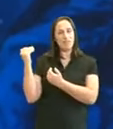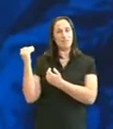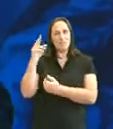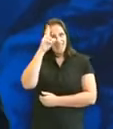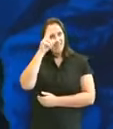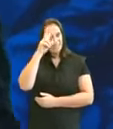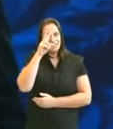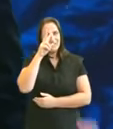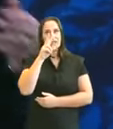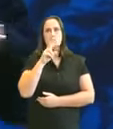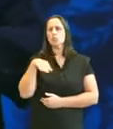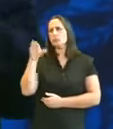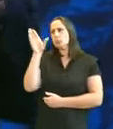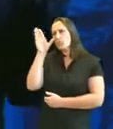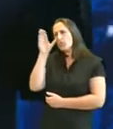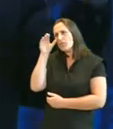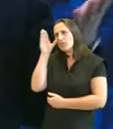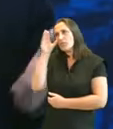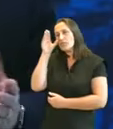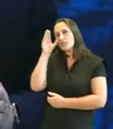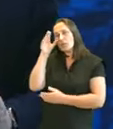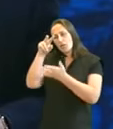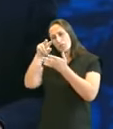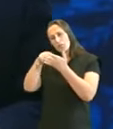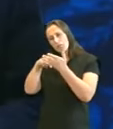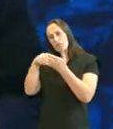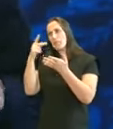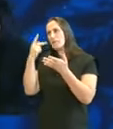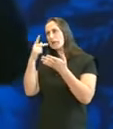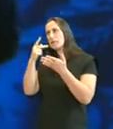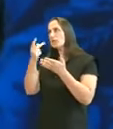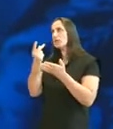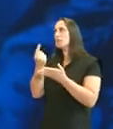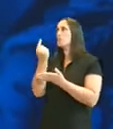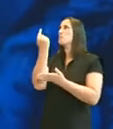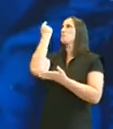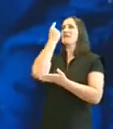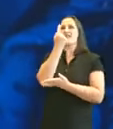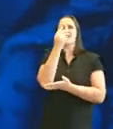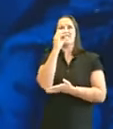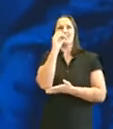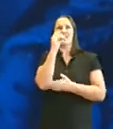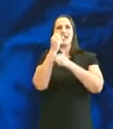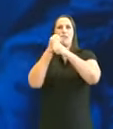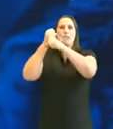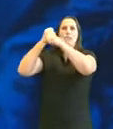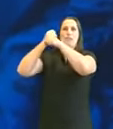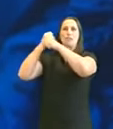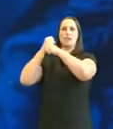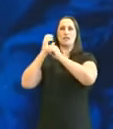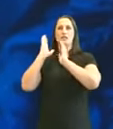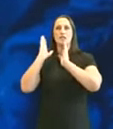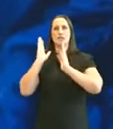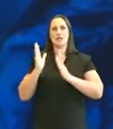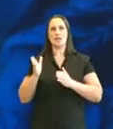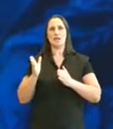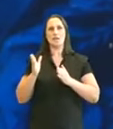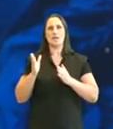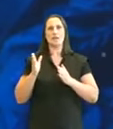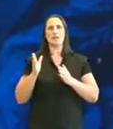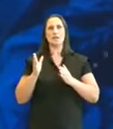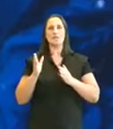muito interessante a gente ler aqueles sermões antigos, mais de 100 anos, e num